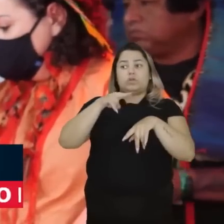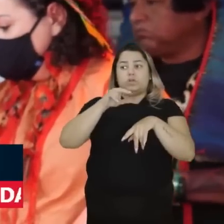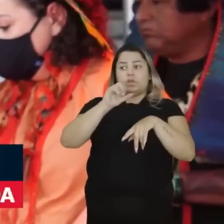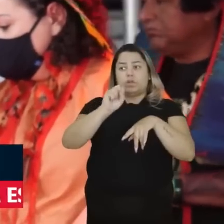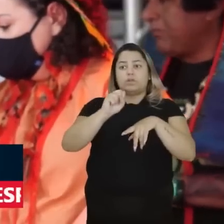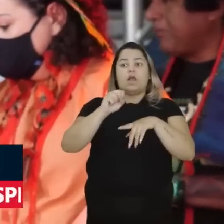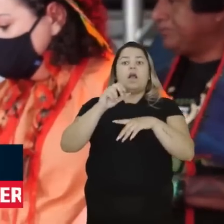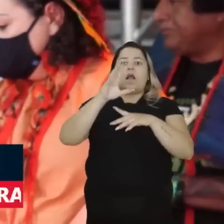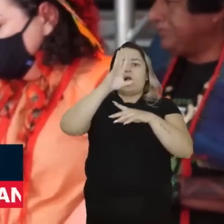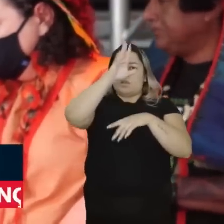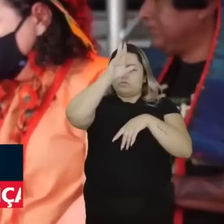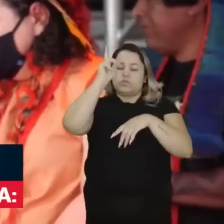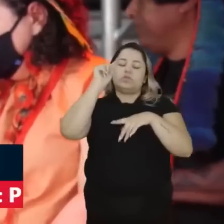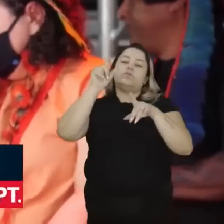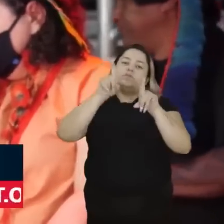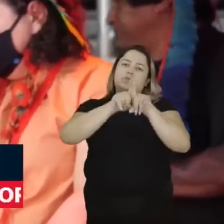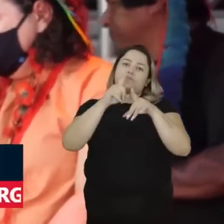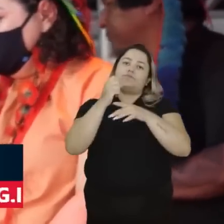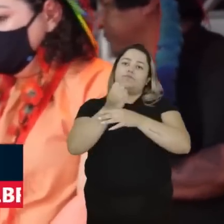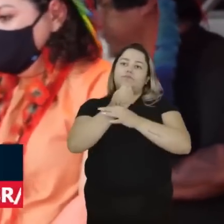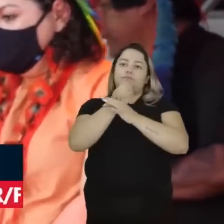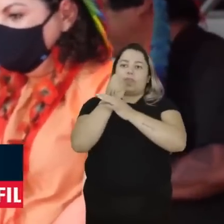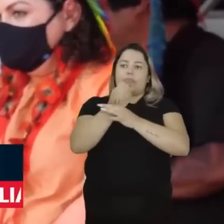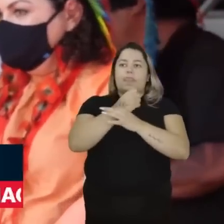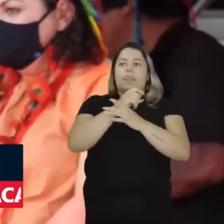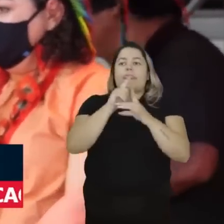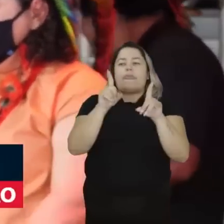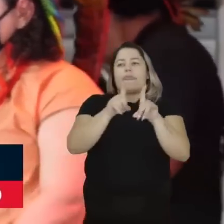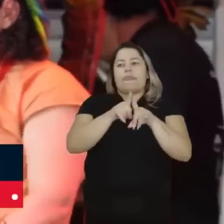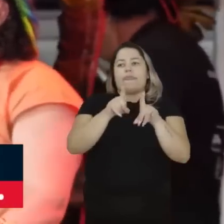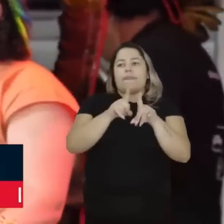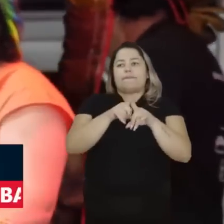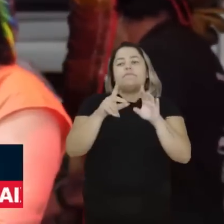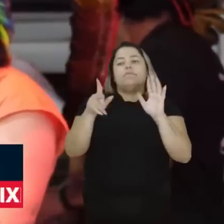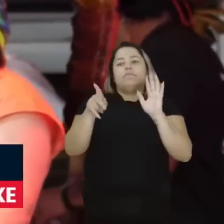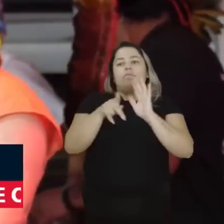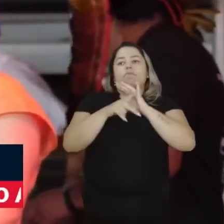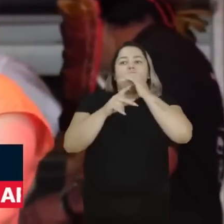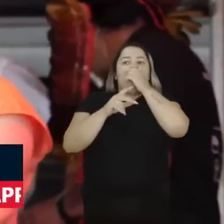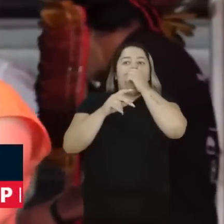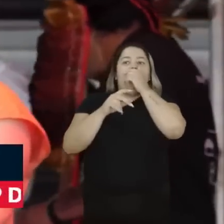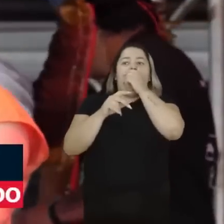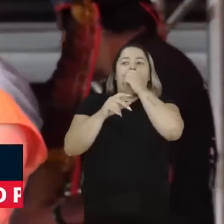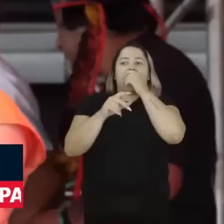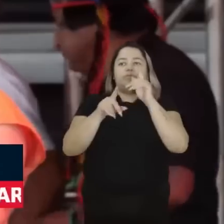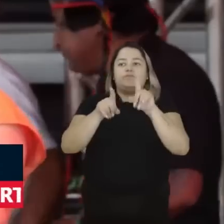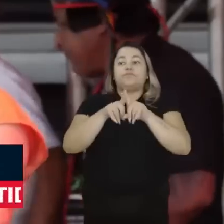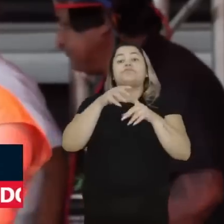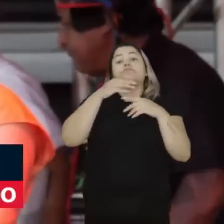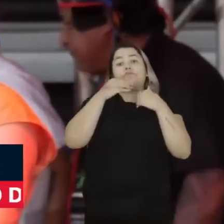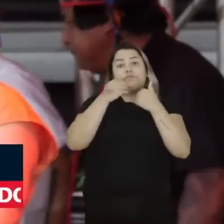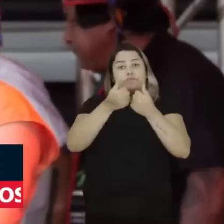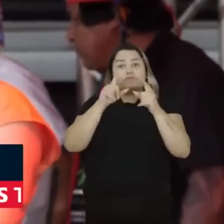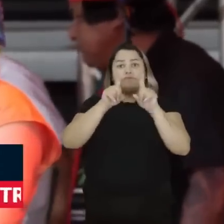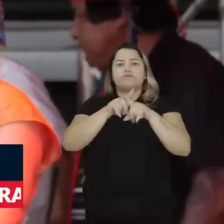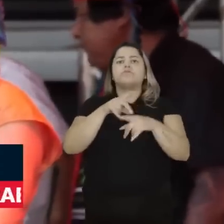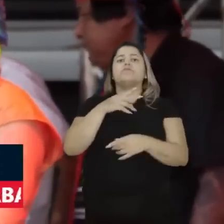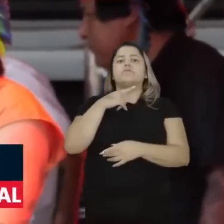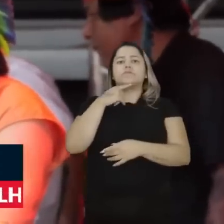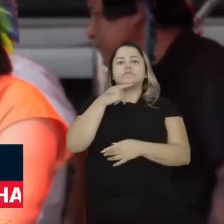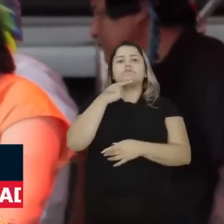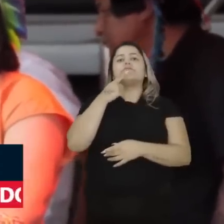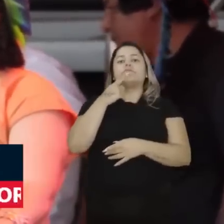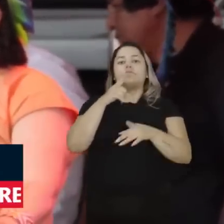o equilíbrio. Portanto, é bom vocês virem aqui, é bom vocês virem de cabeça